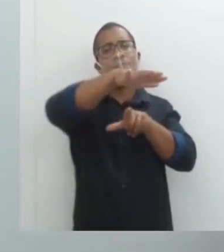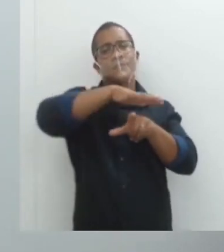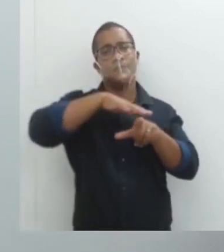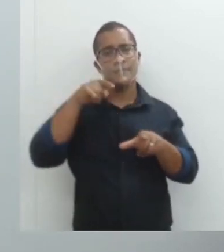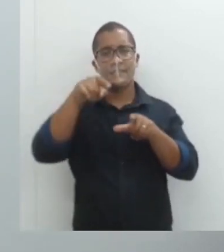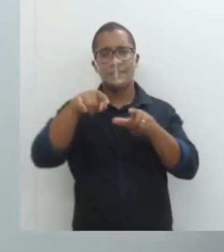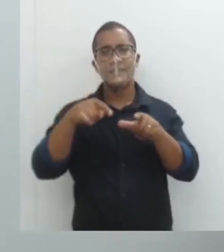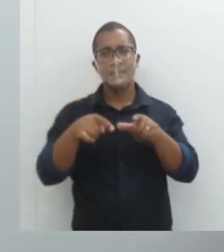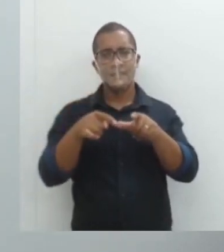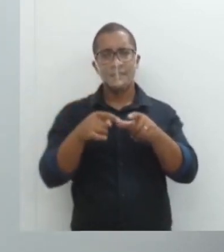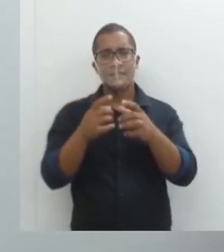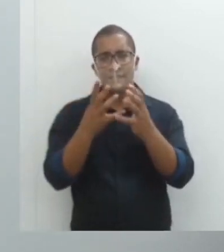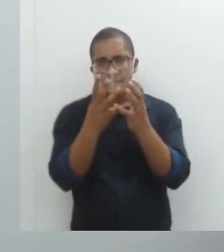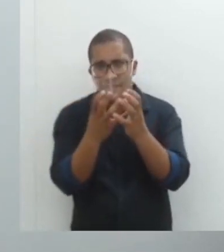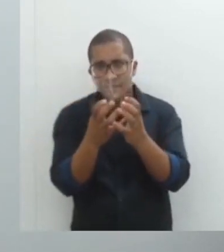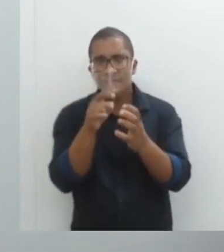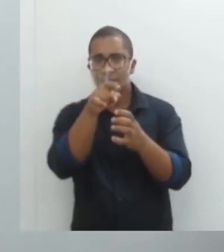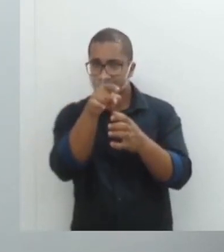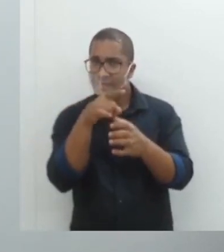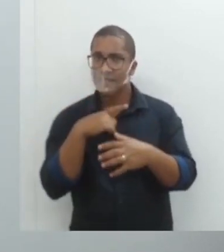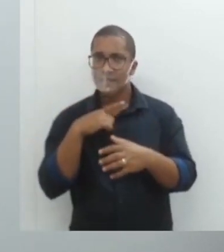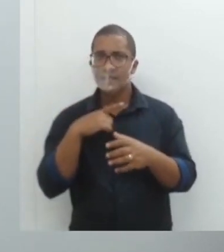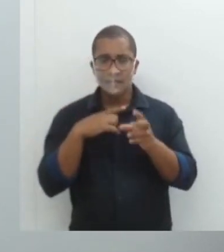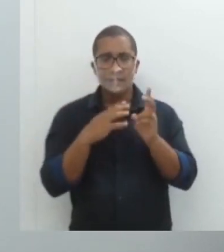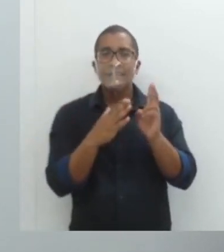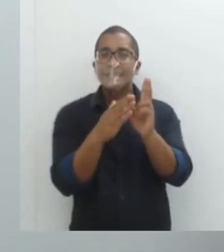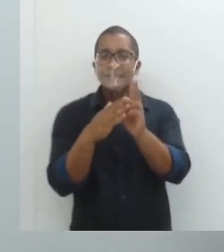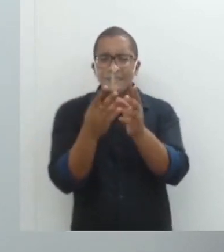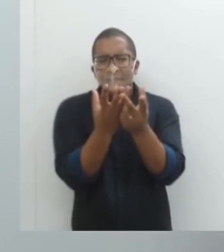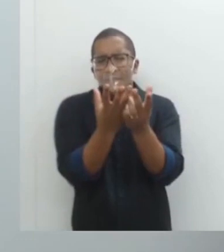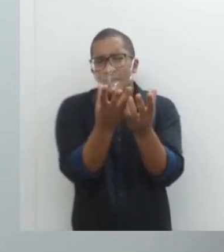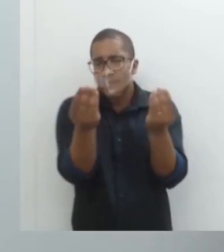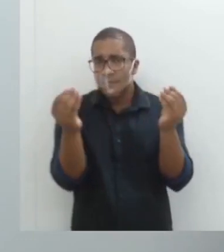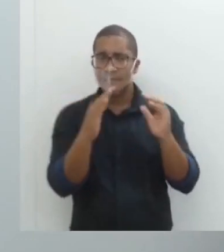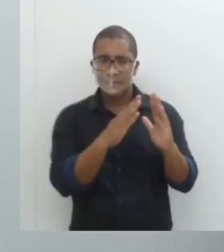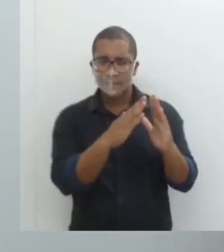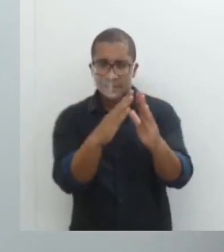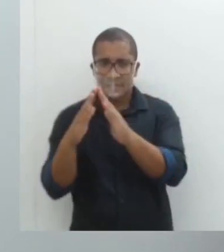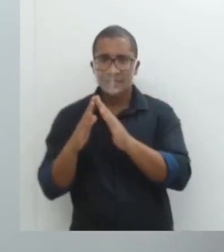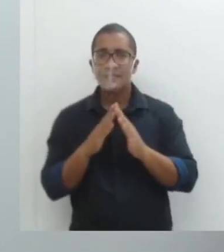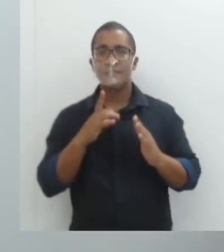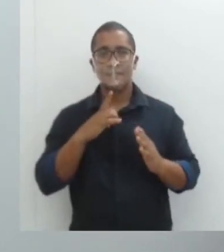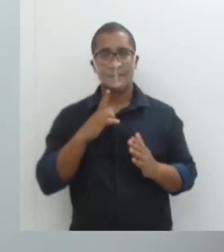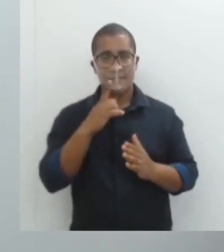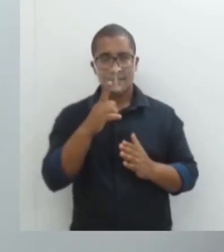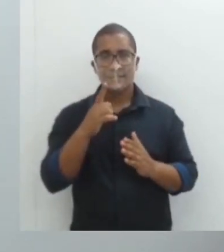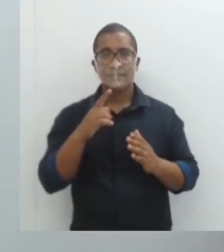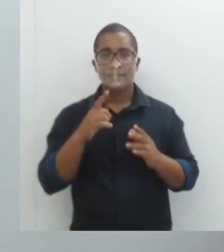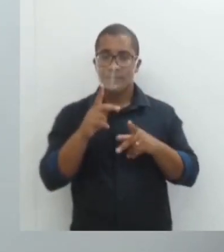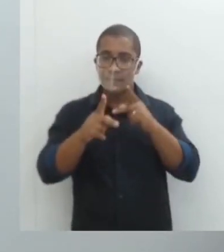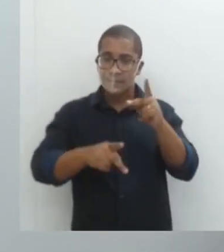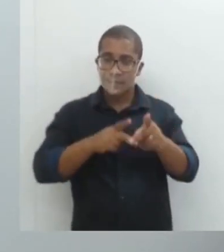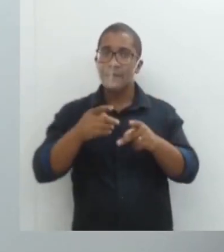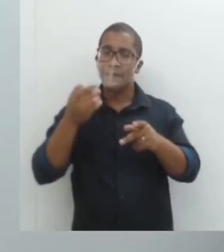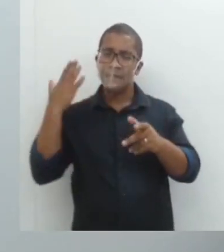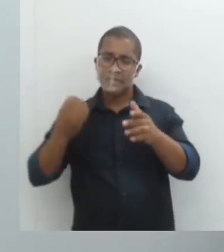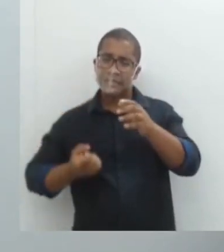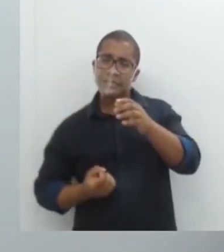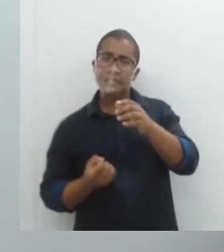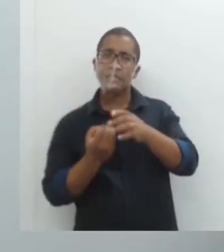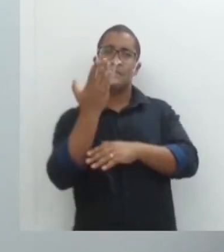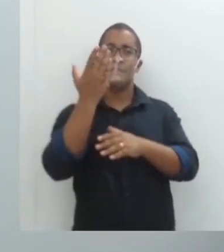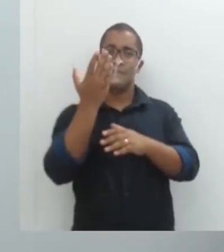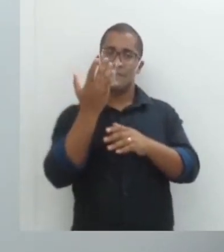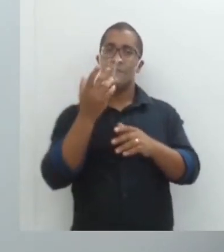daquele sertão, ele tem várias nações indígenas, né, dos nossos povos que originaram, né, o